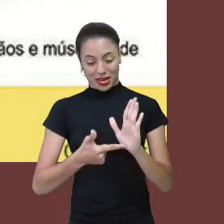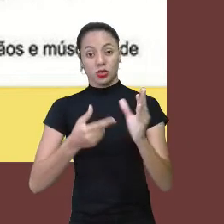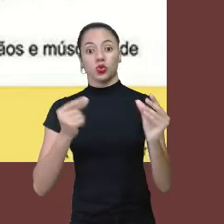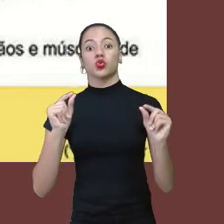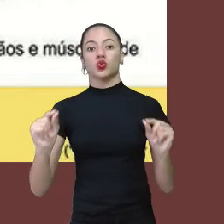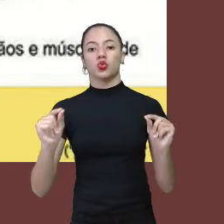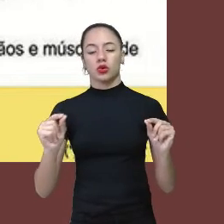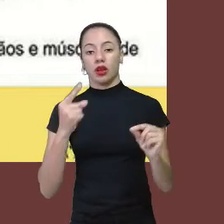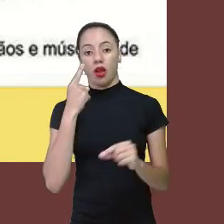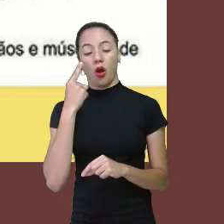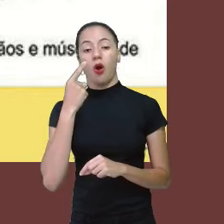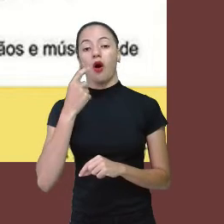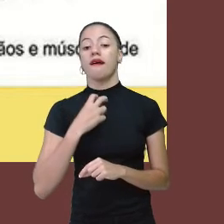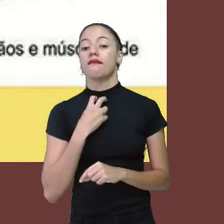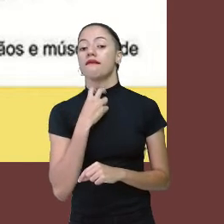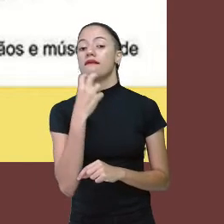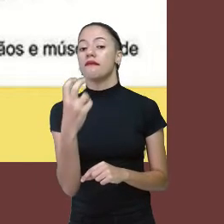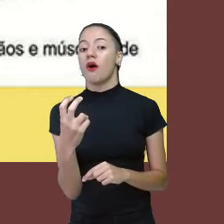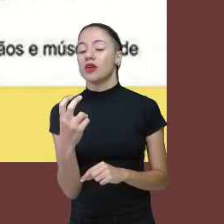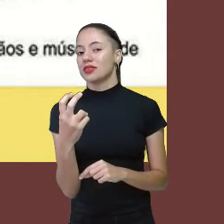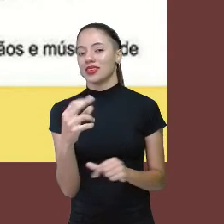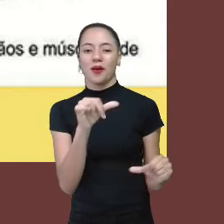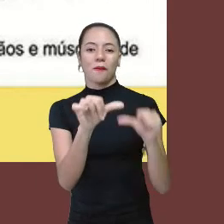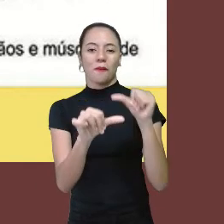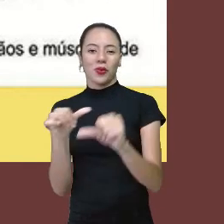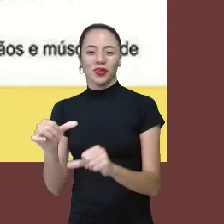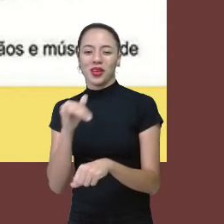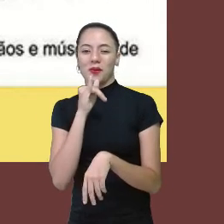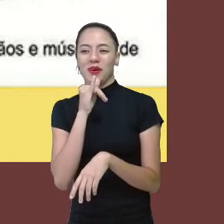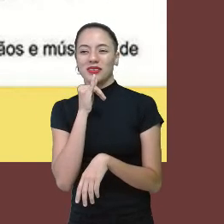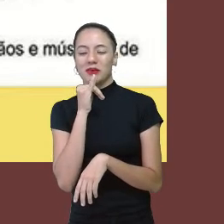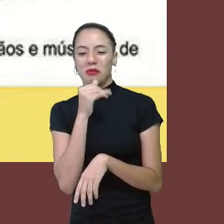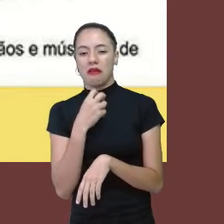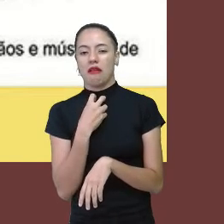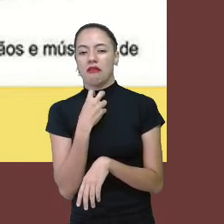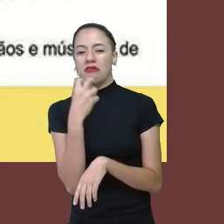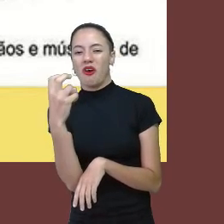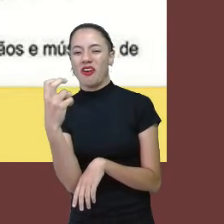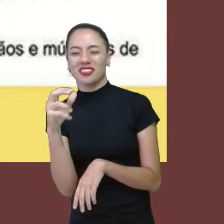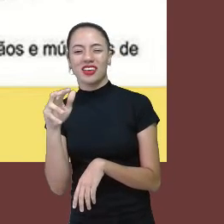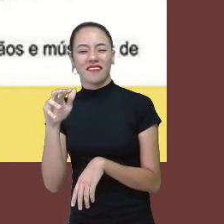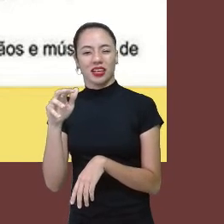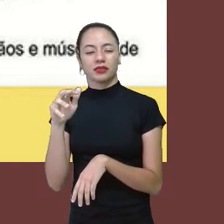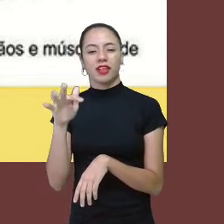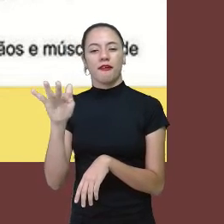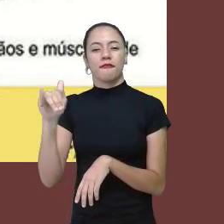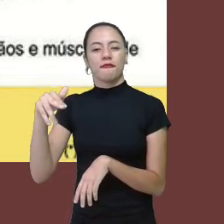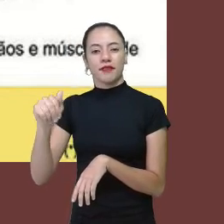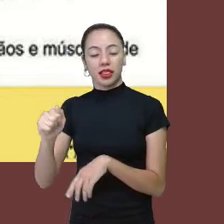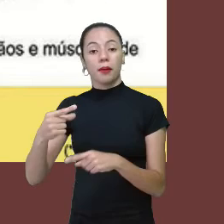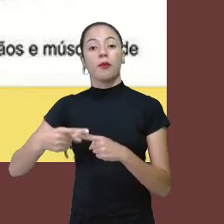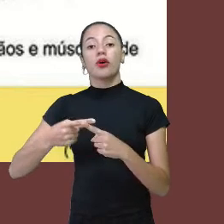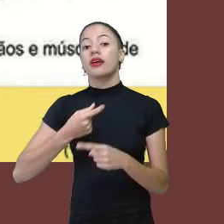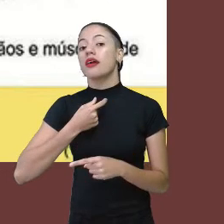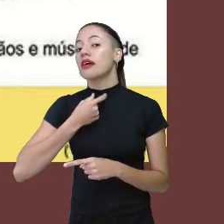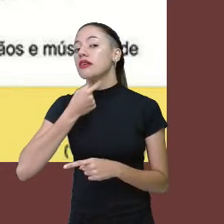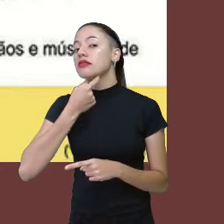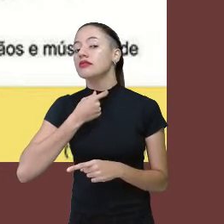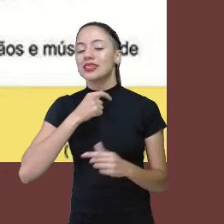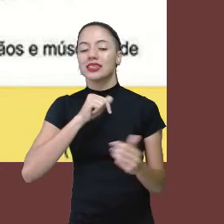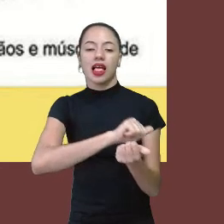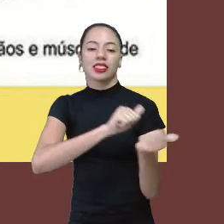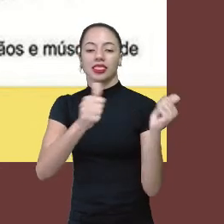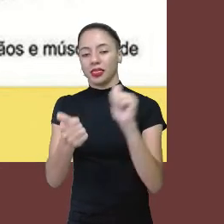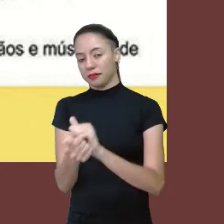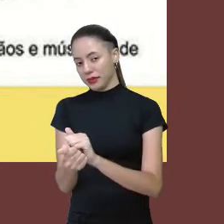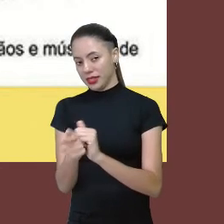primeiro, mudança na voz. Então começa a dar aquela desafinada, né? Começa, por quê? Porque as cordas vocais elas estão ali se adaptando,